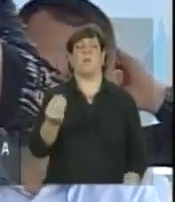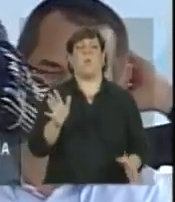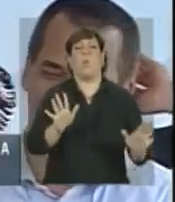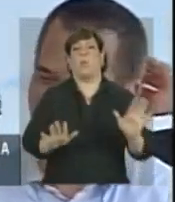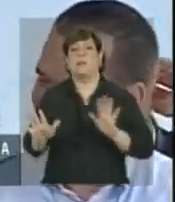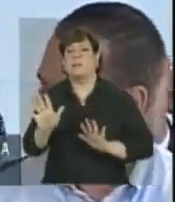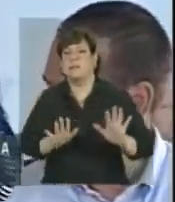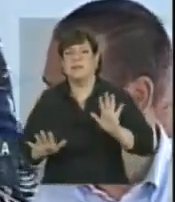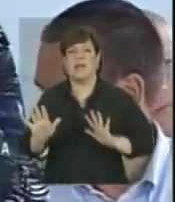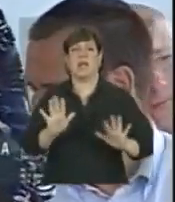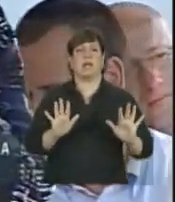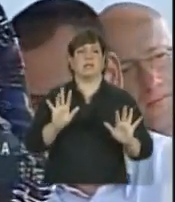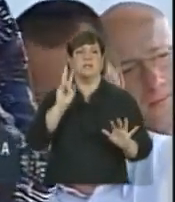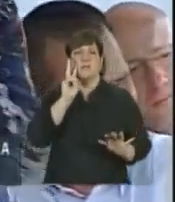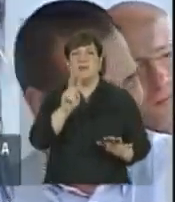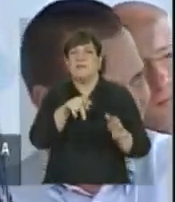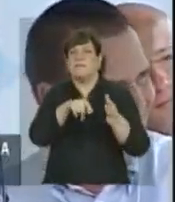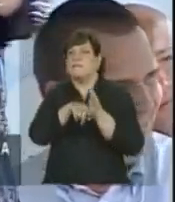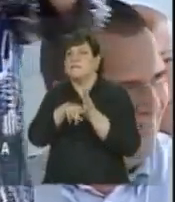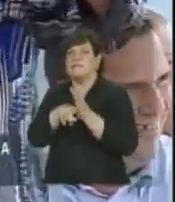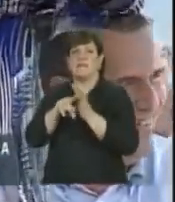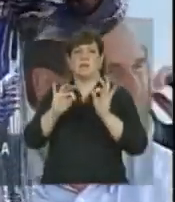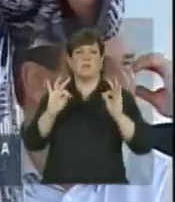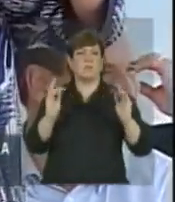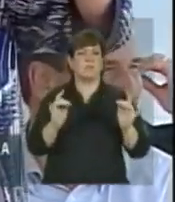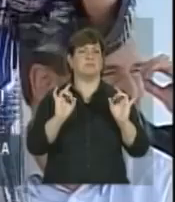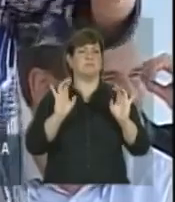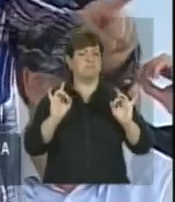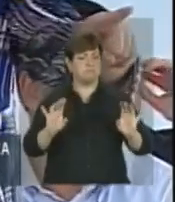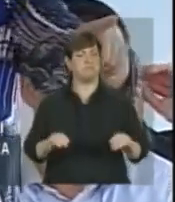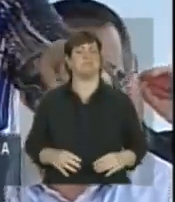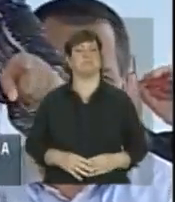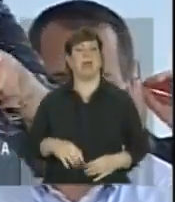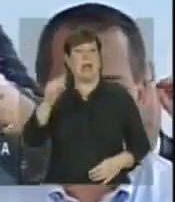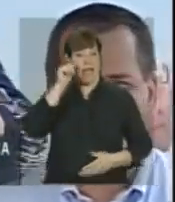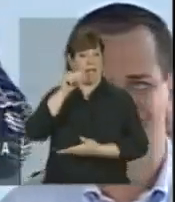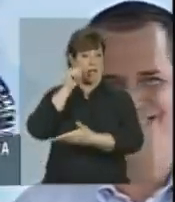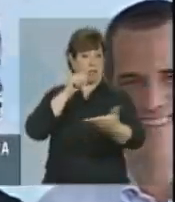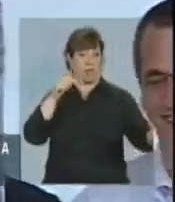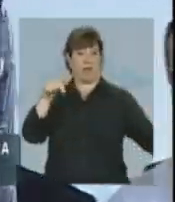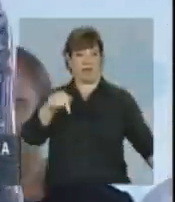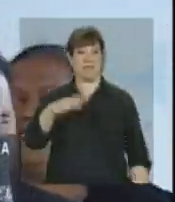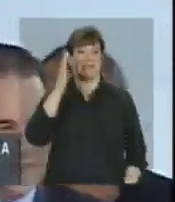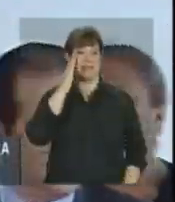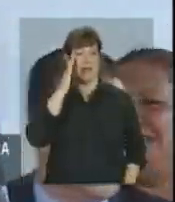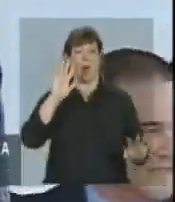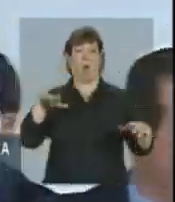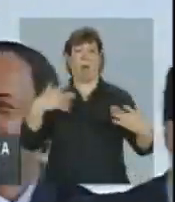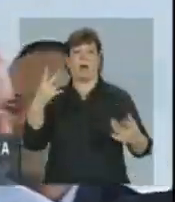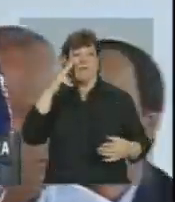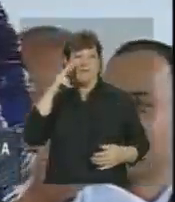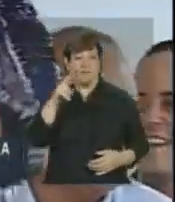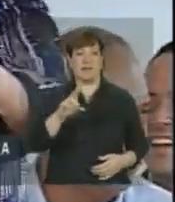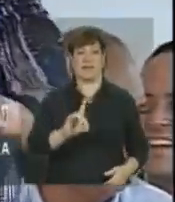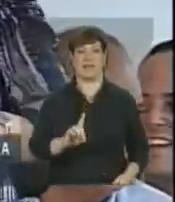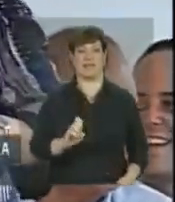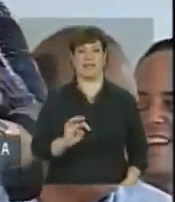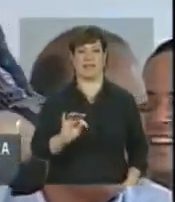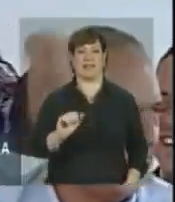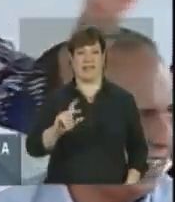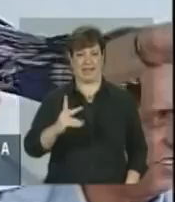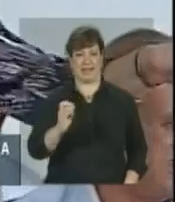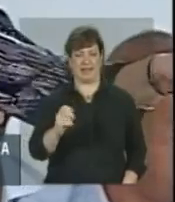cuidadosa e olha o detalhe. As mulheres aqui presentes sabem que quando a gente olha o detalhe, a